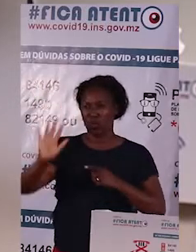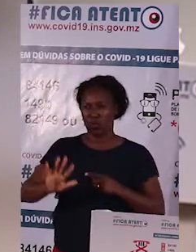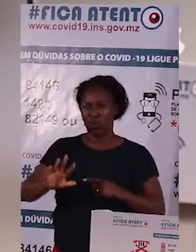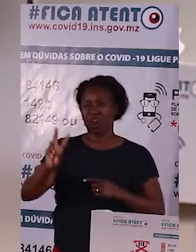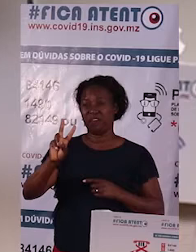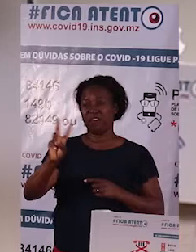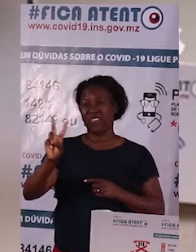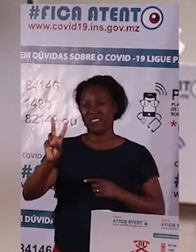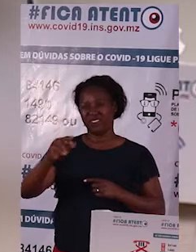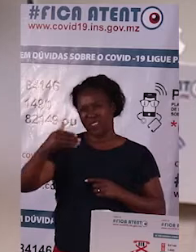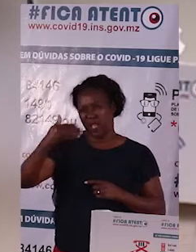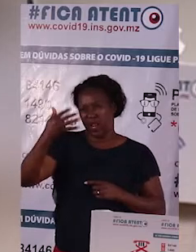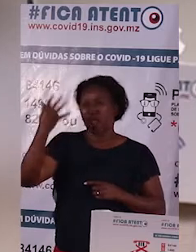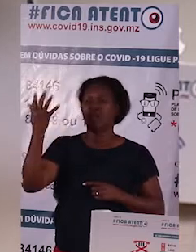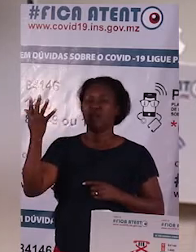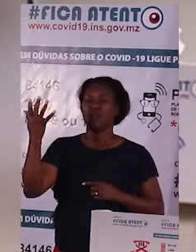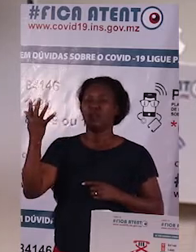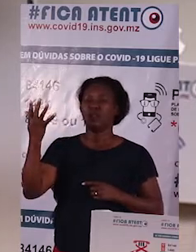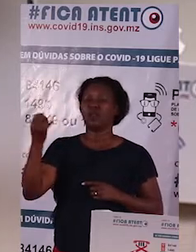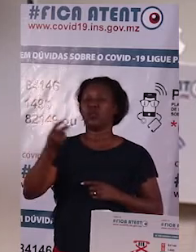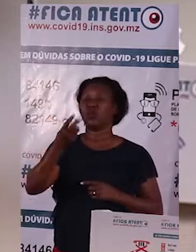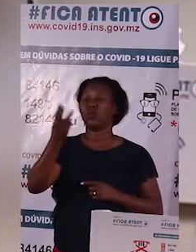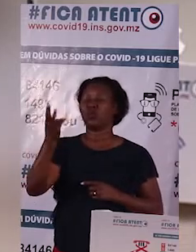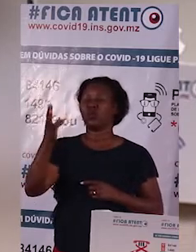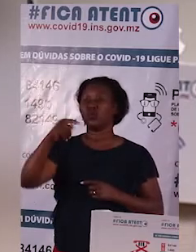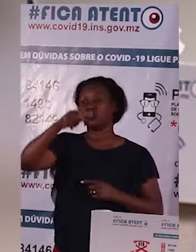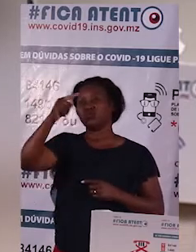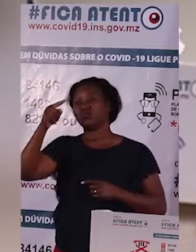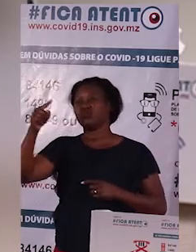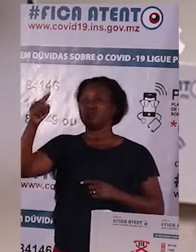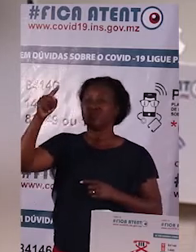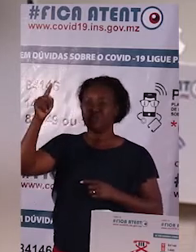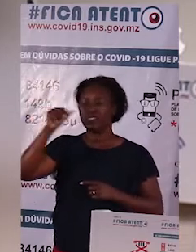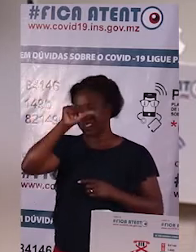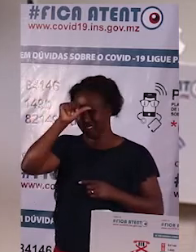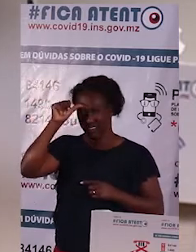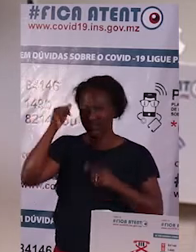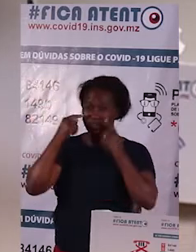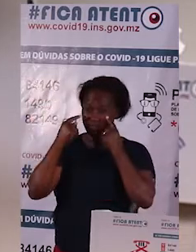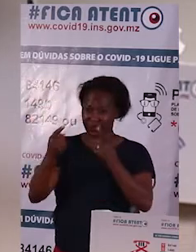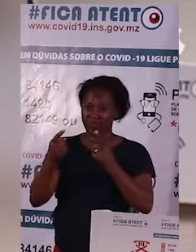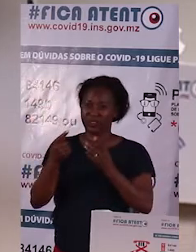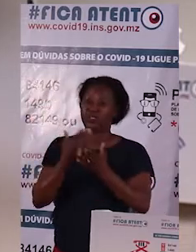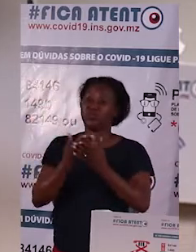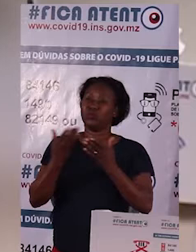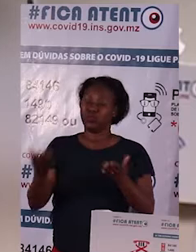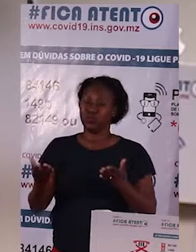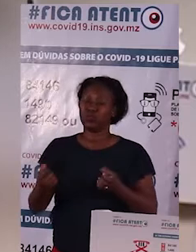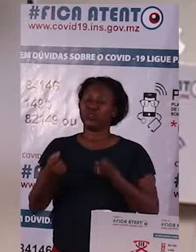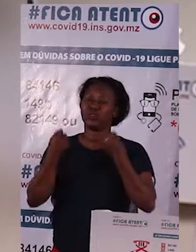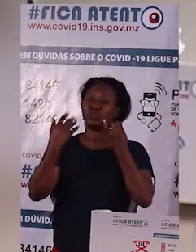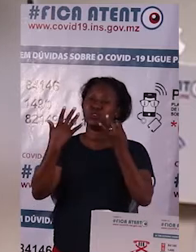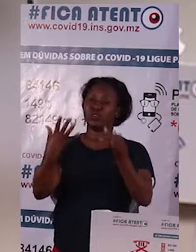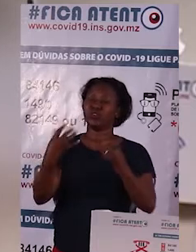clara, e depois todas as outras curvas ficam muito mais difíceis de ver, porque 73% dos